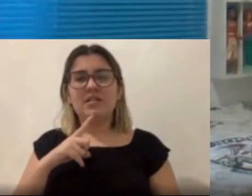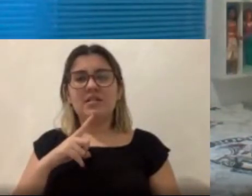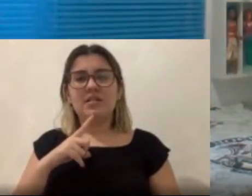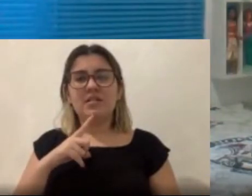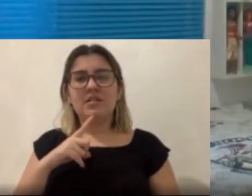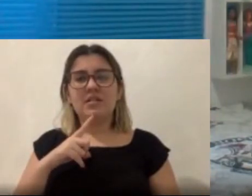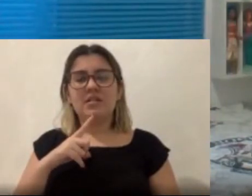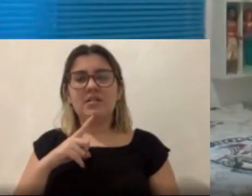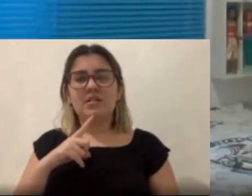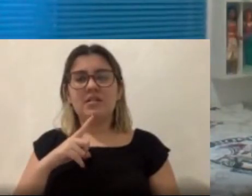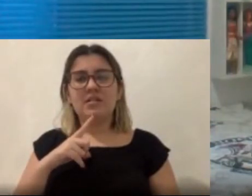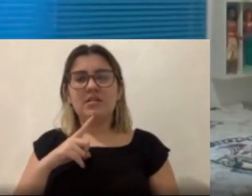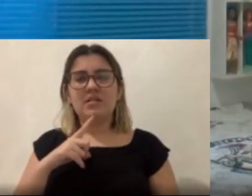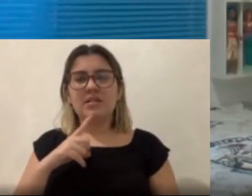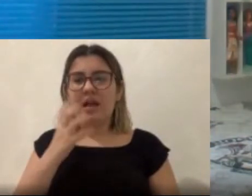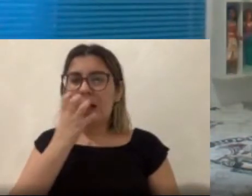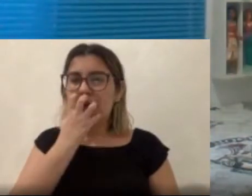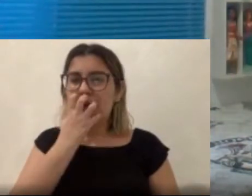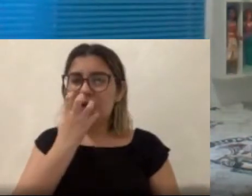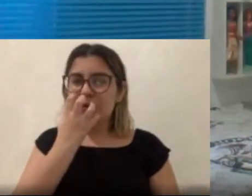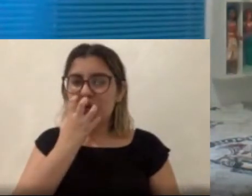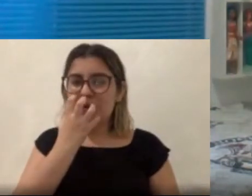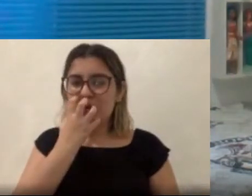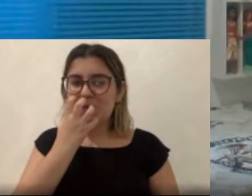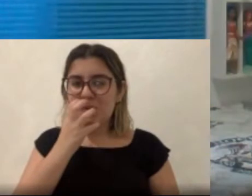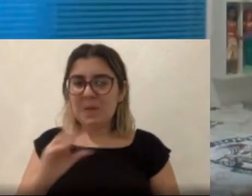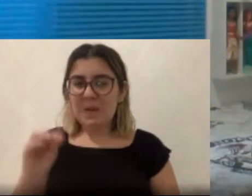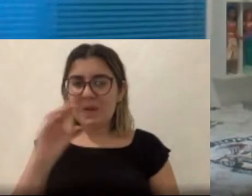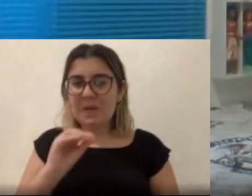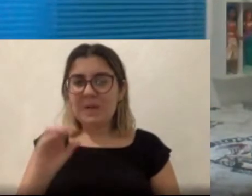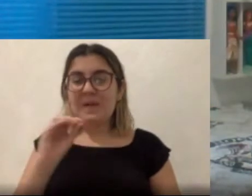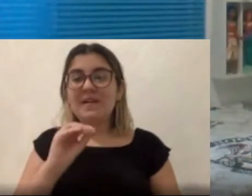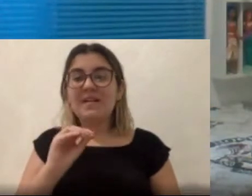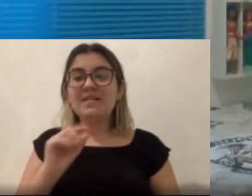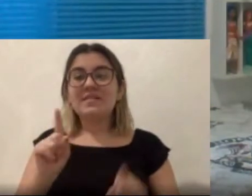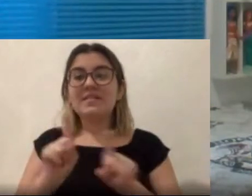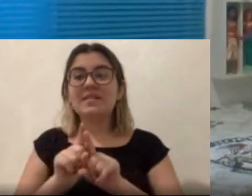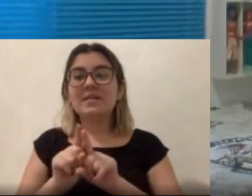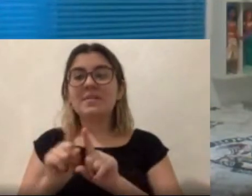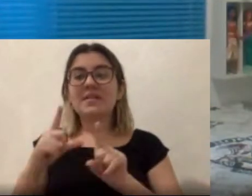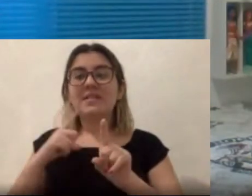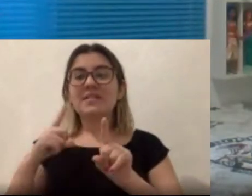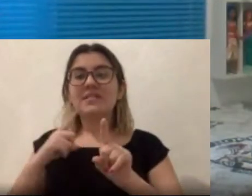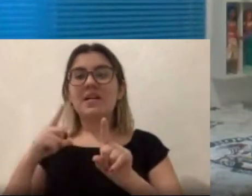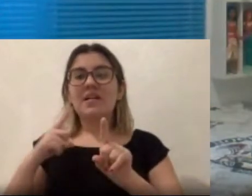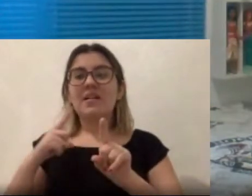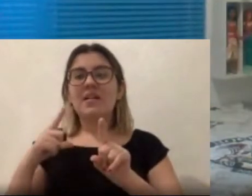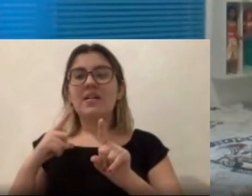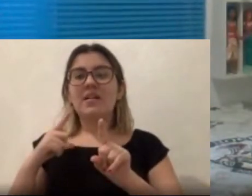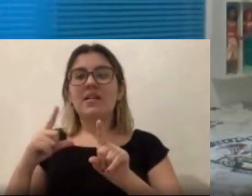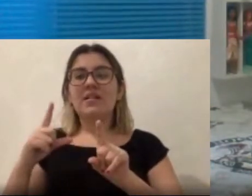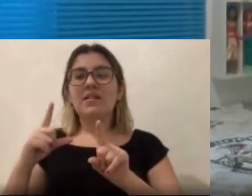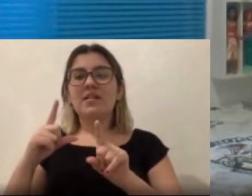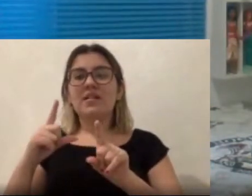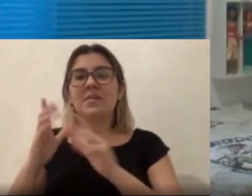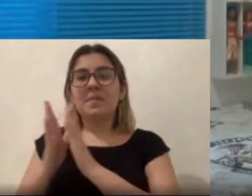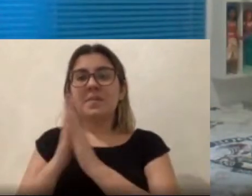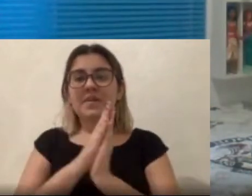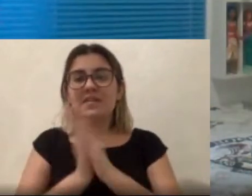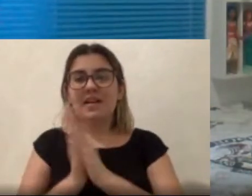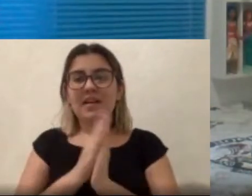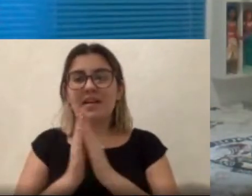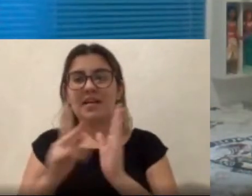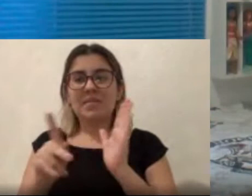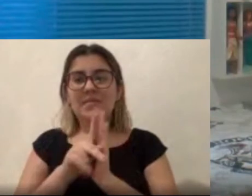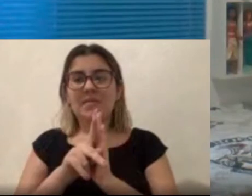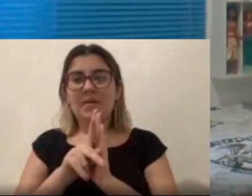os cachorros estão participando agora. E uma prateleira com várias bonecas princesas da Disney, porque eu coleciono princesas,